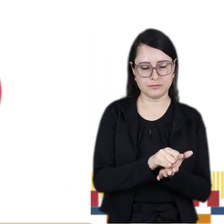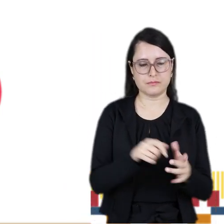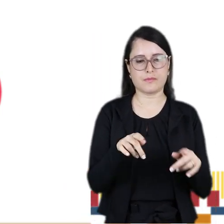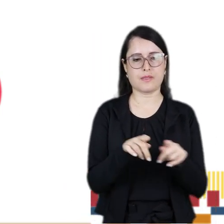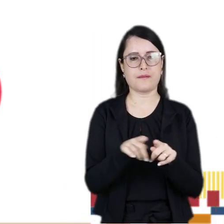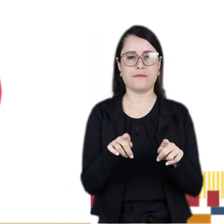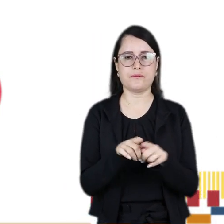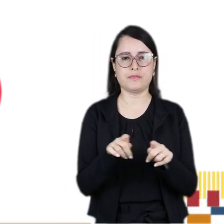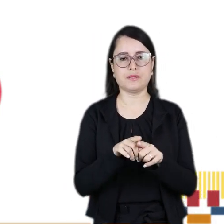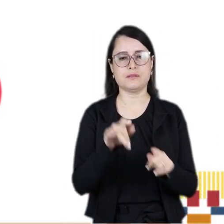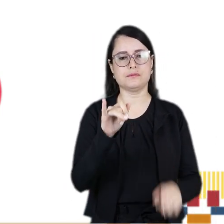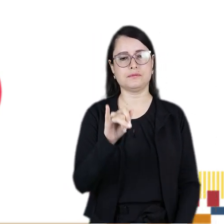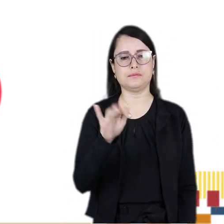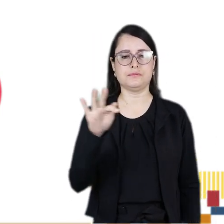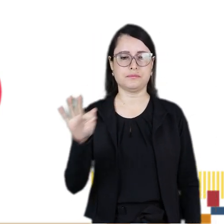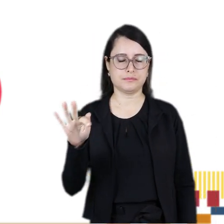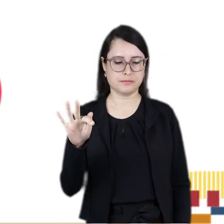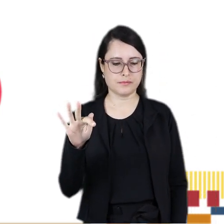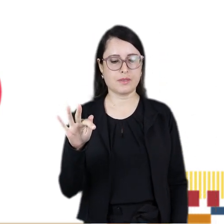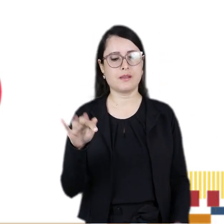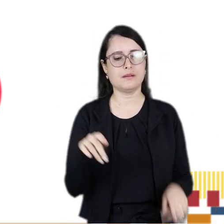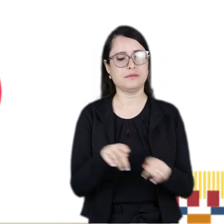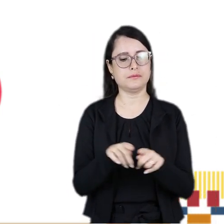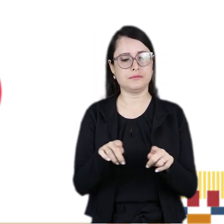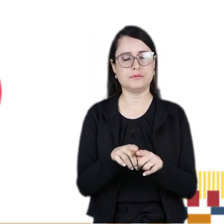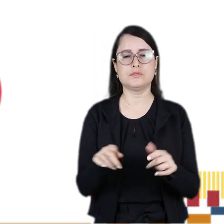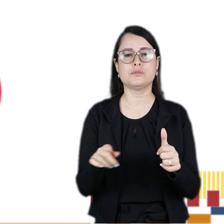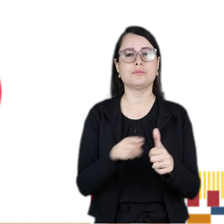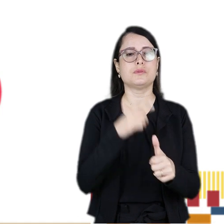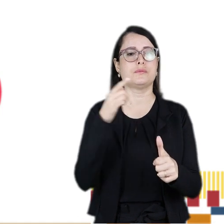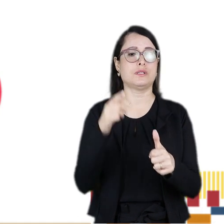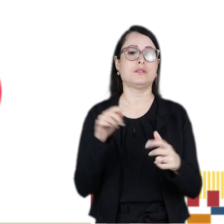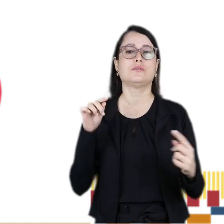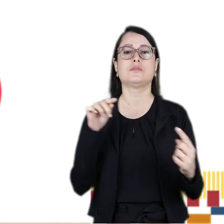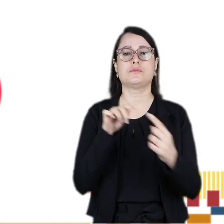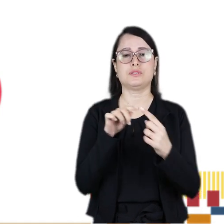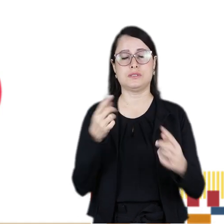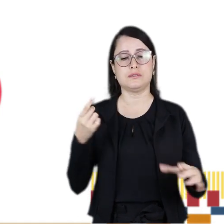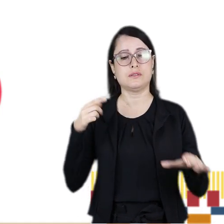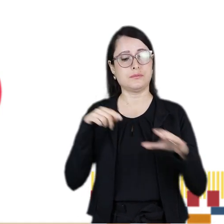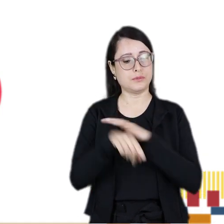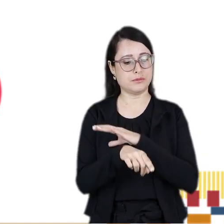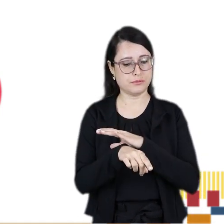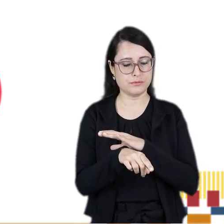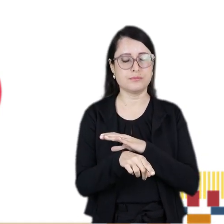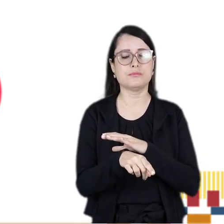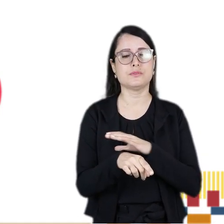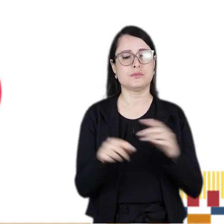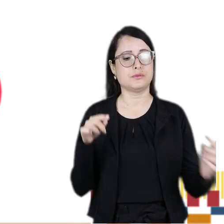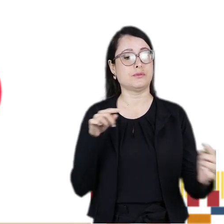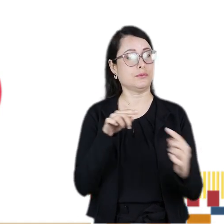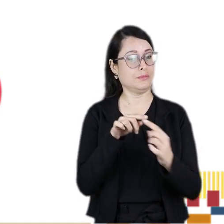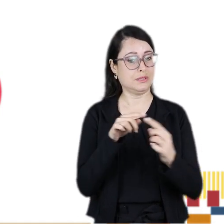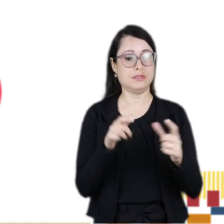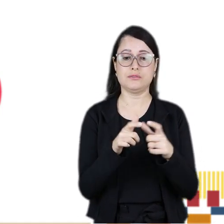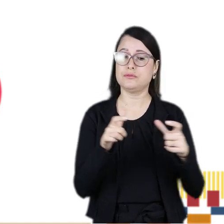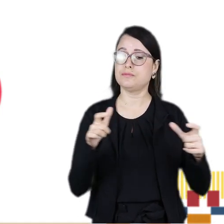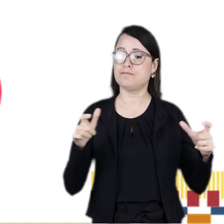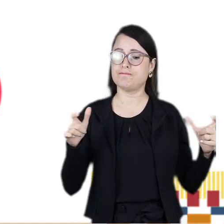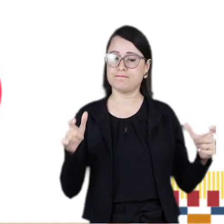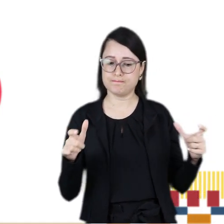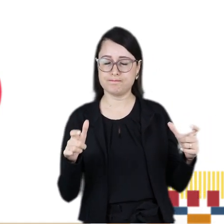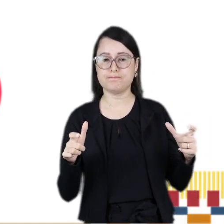formativo, né? E o primeiro desses objetivos é aprofundar, né? O objetivo de ampliação, né? Das